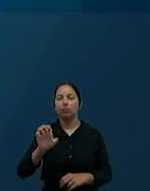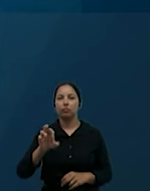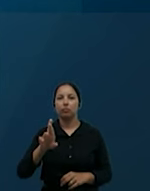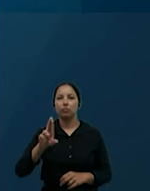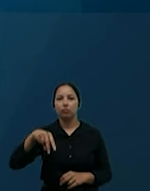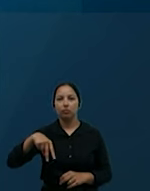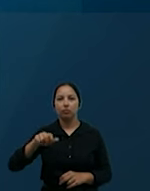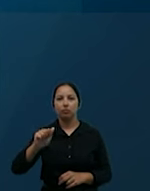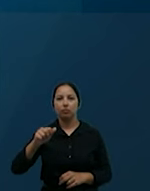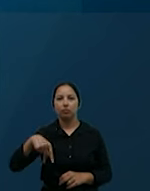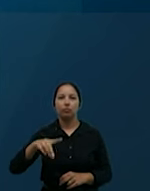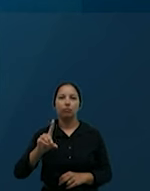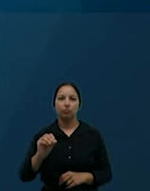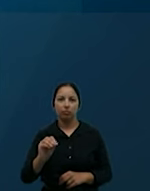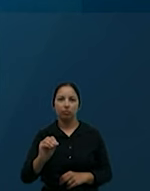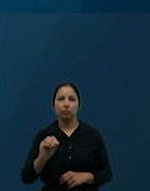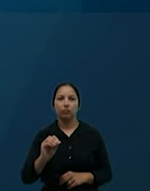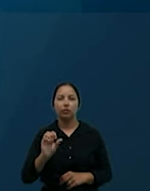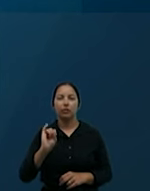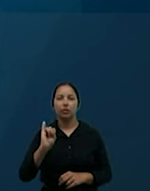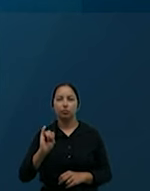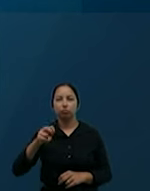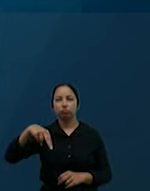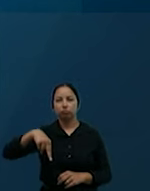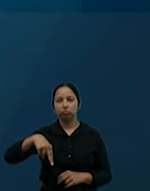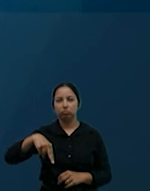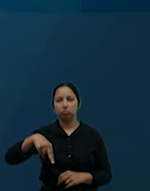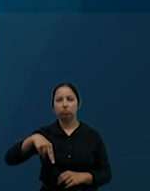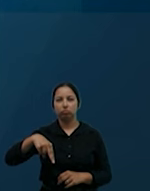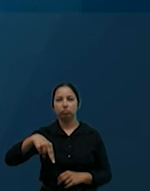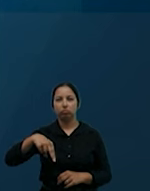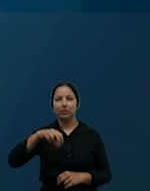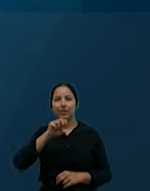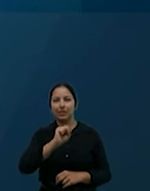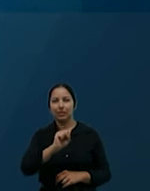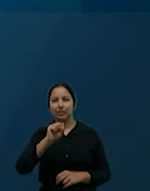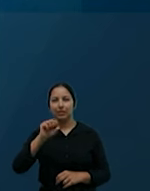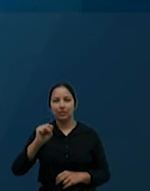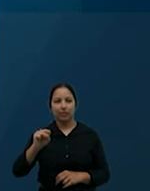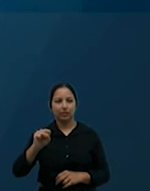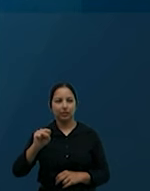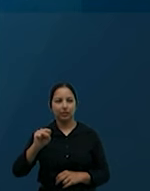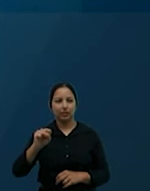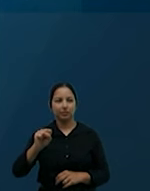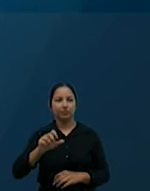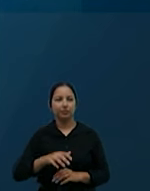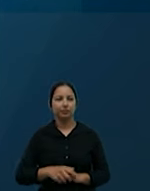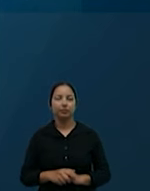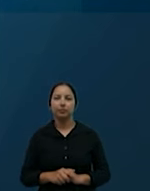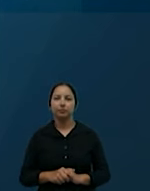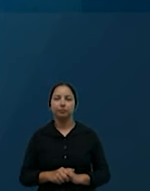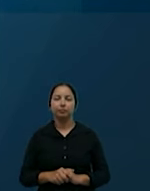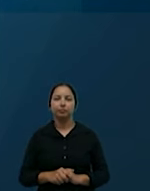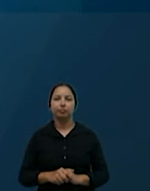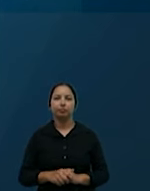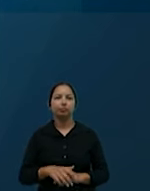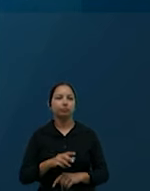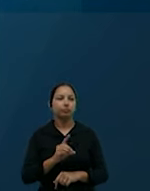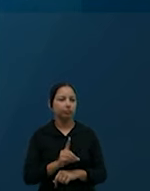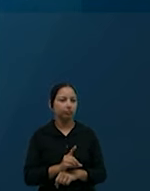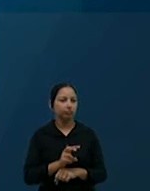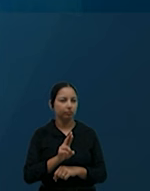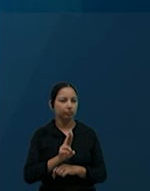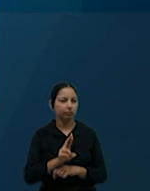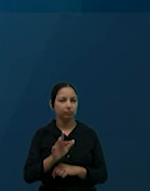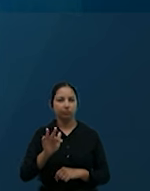Instituto Nacional do Seguro Social. Doutor Fernando está aí? Boa tarde. Doutor Fernando Gonçalves Dias, pela